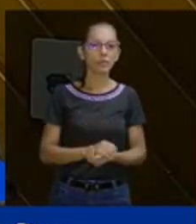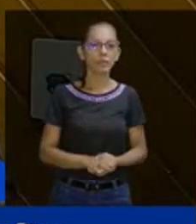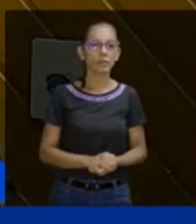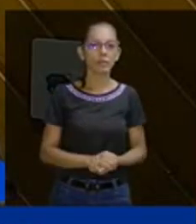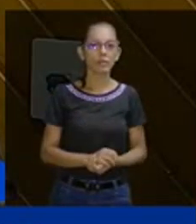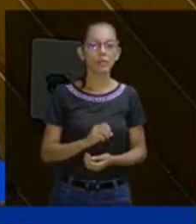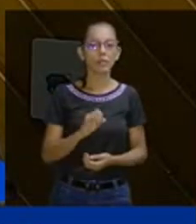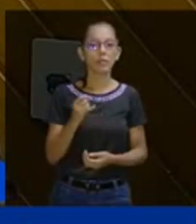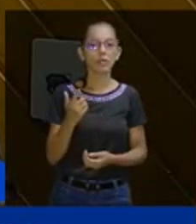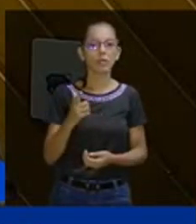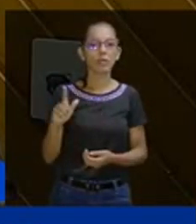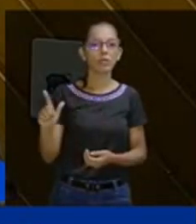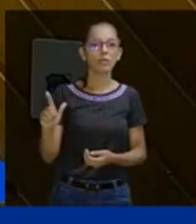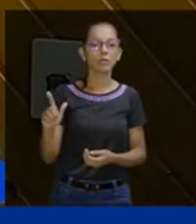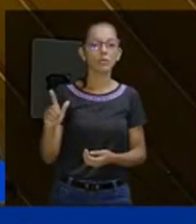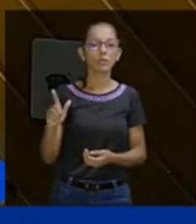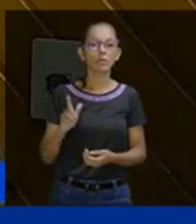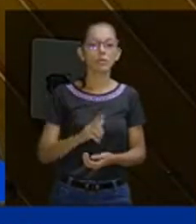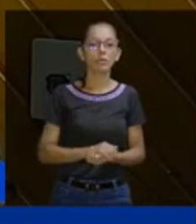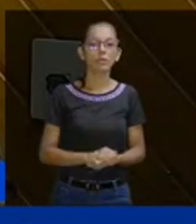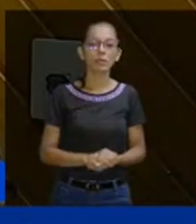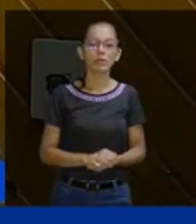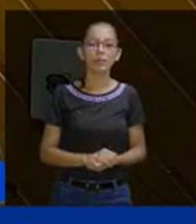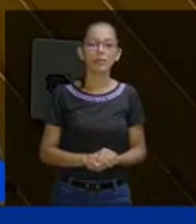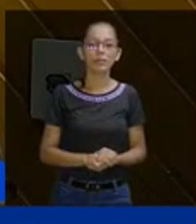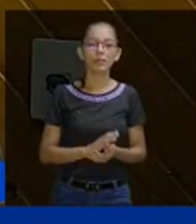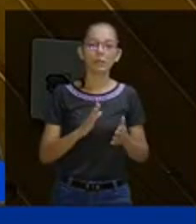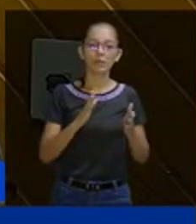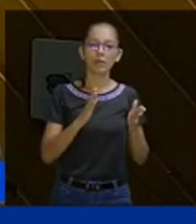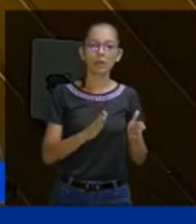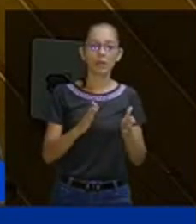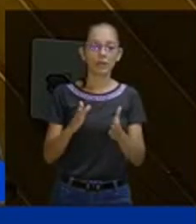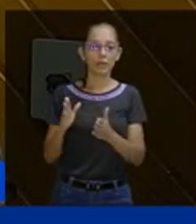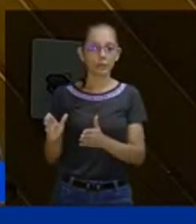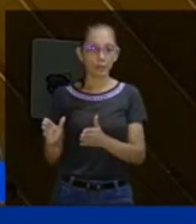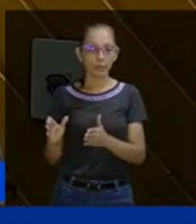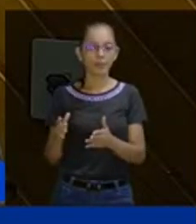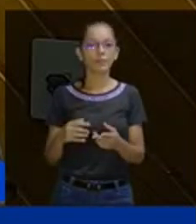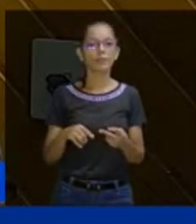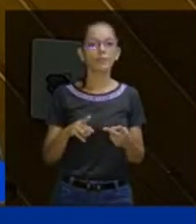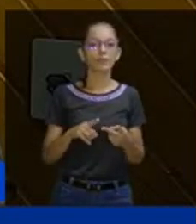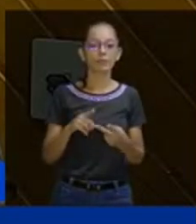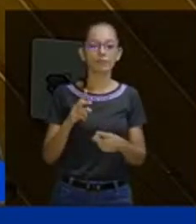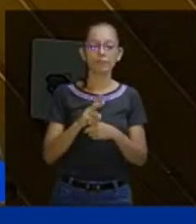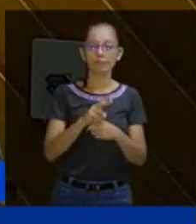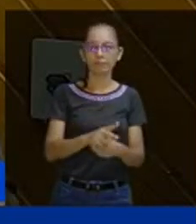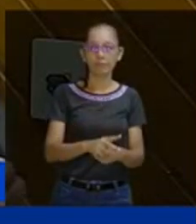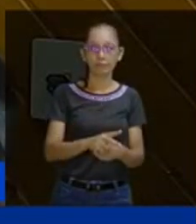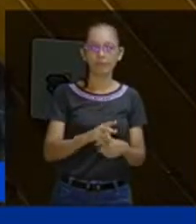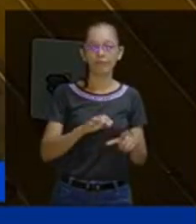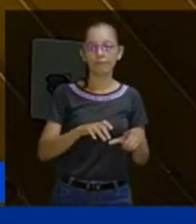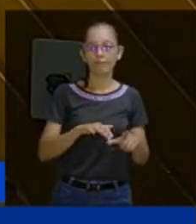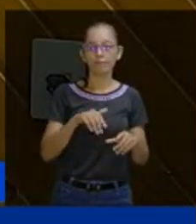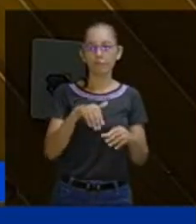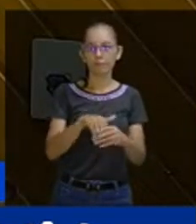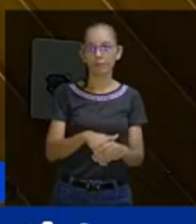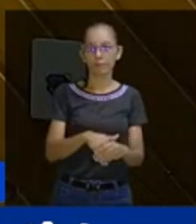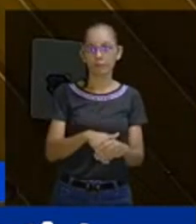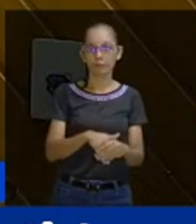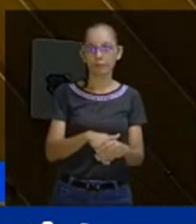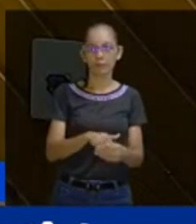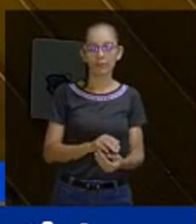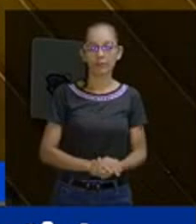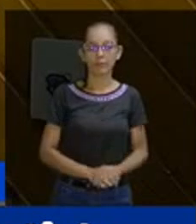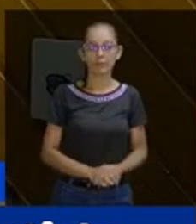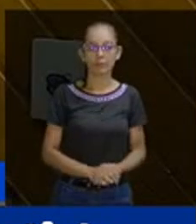outros direitos fundamentais, como a garantia da ordem pública e a proteção da lisura do processo eleitoral. Dessa